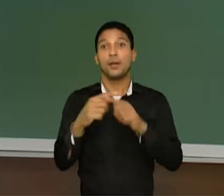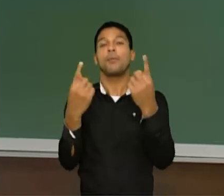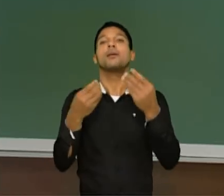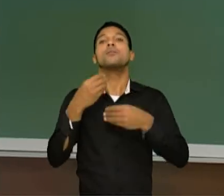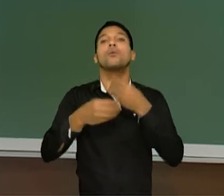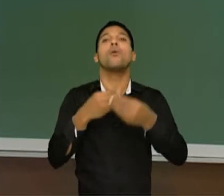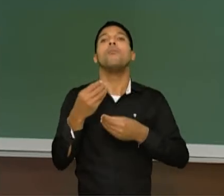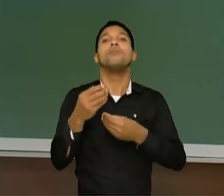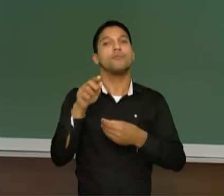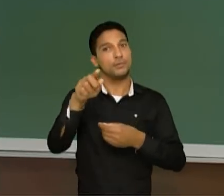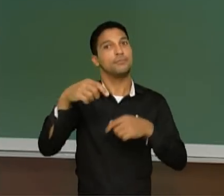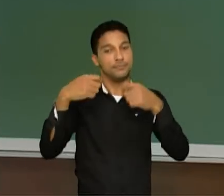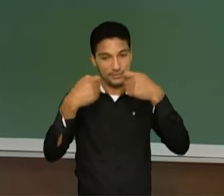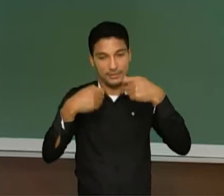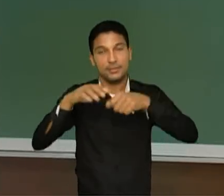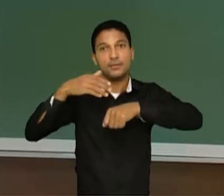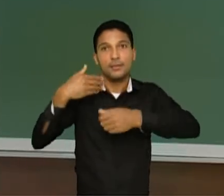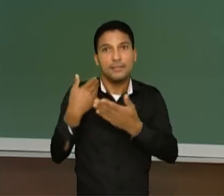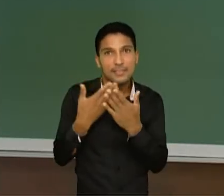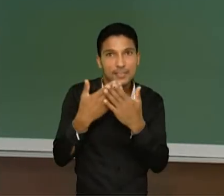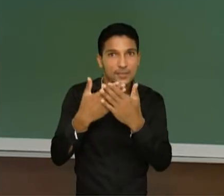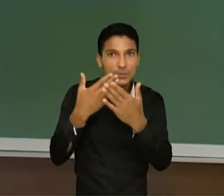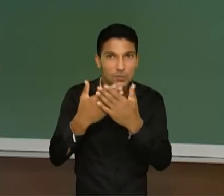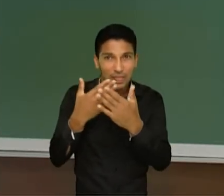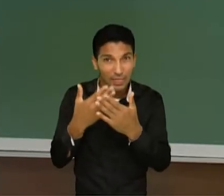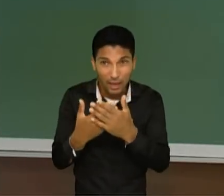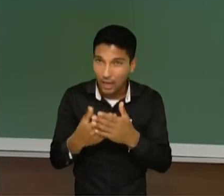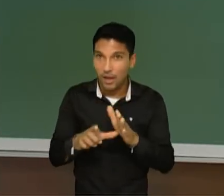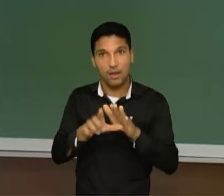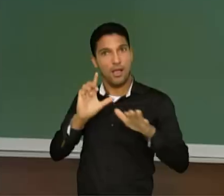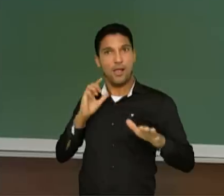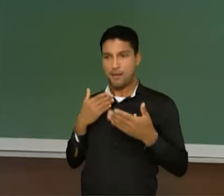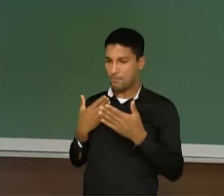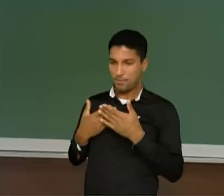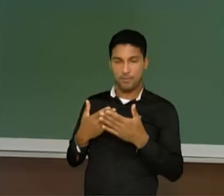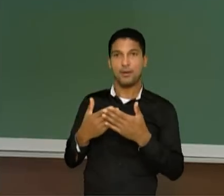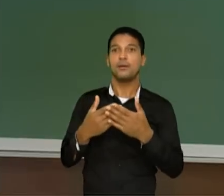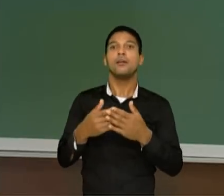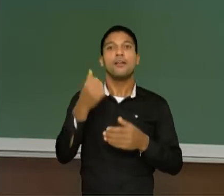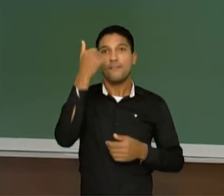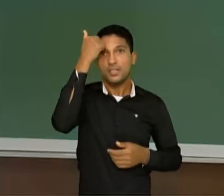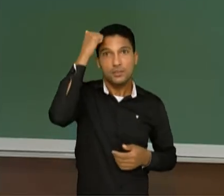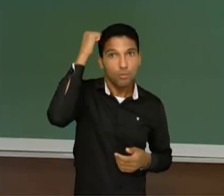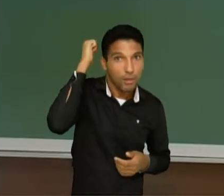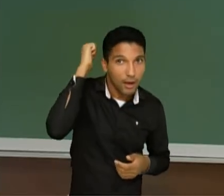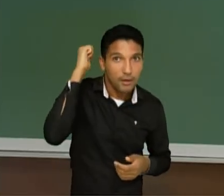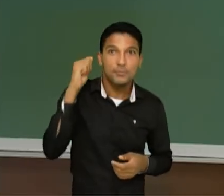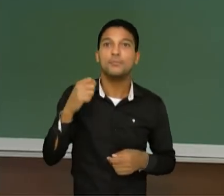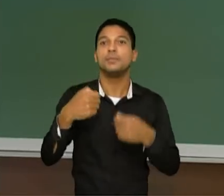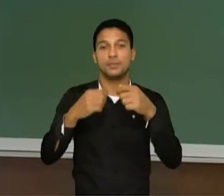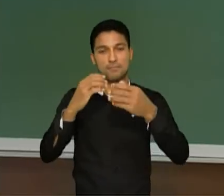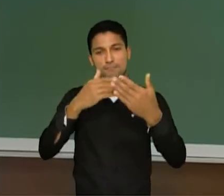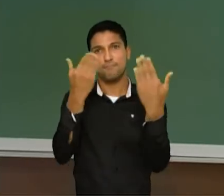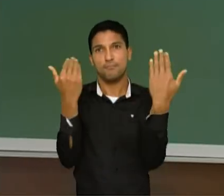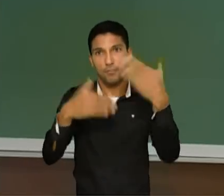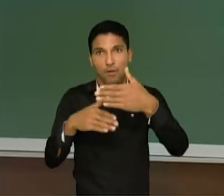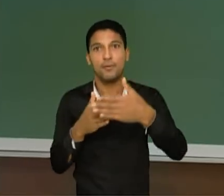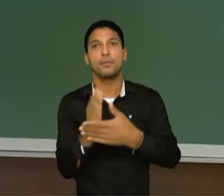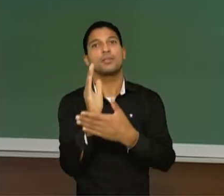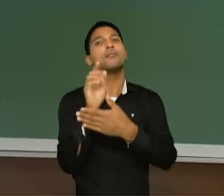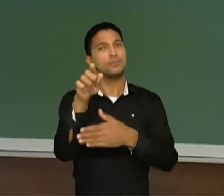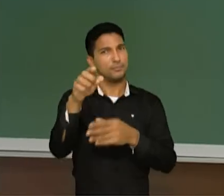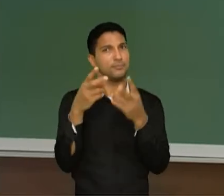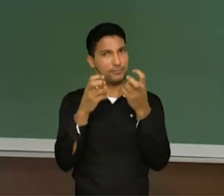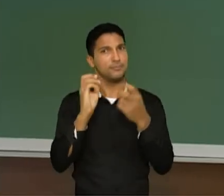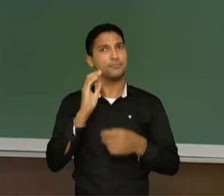que estudar e estudar muito, né? Antes de chegar numa faculdade, tem que passar no vestibular, vocês já sabem disso a essas alturas. Já perceberam,